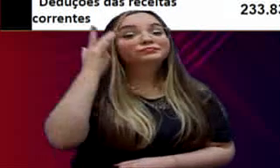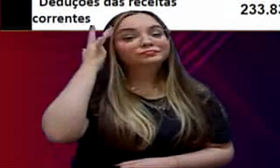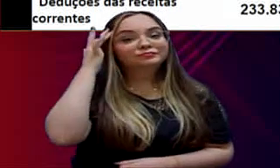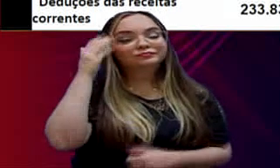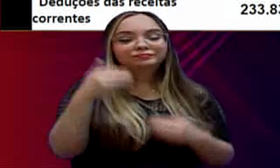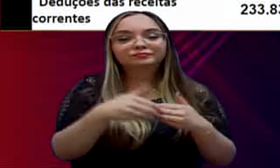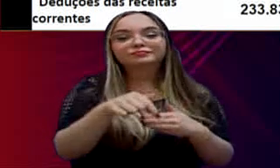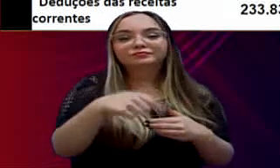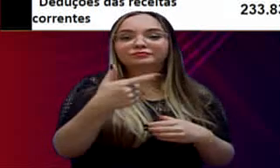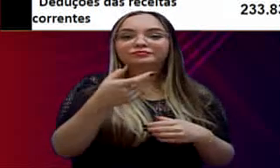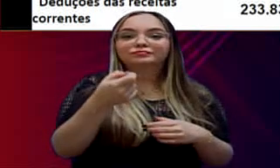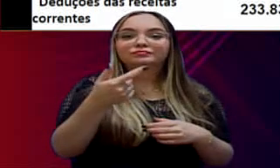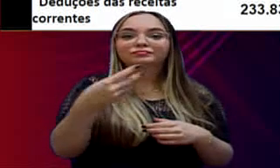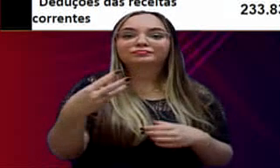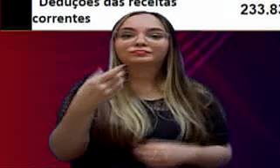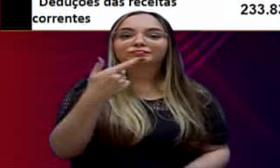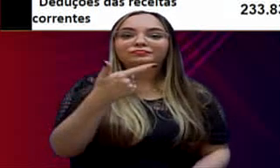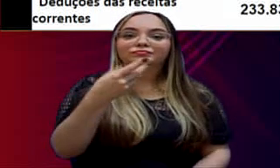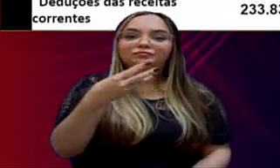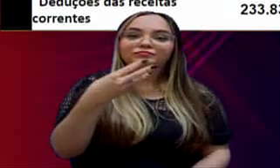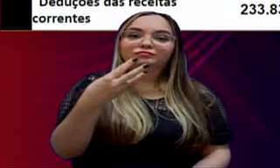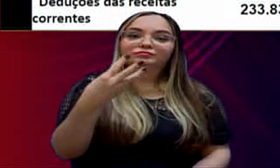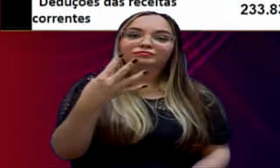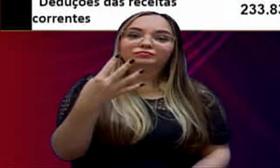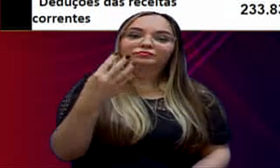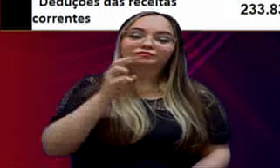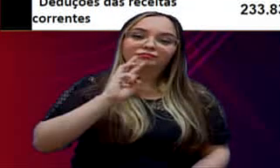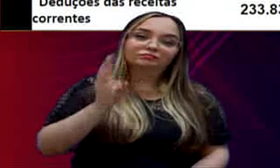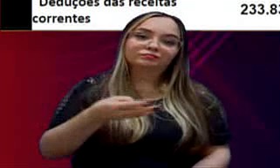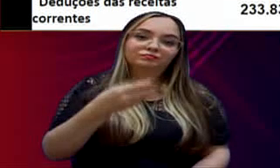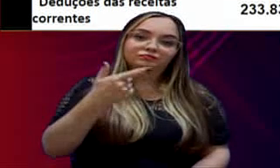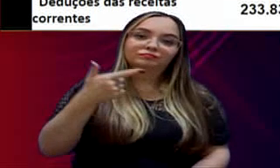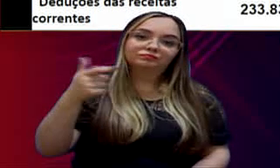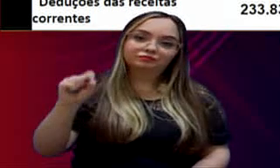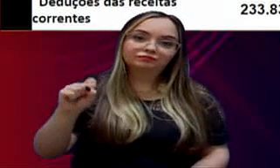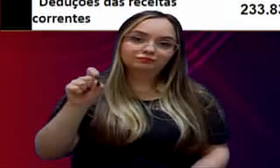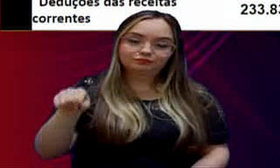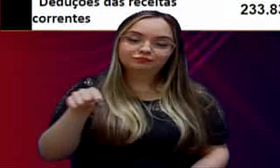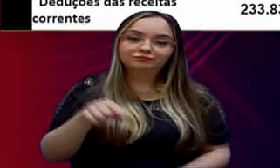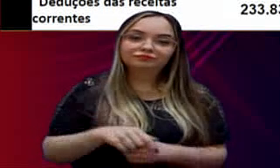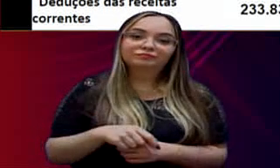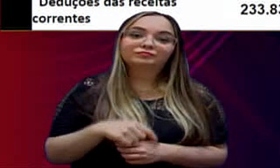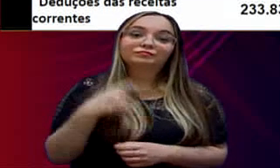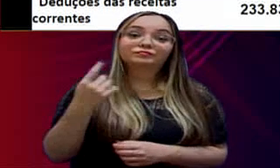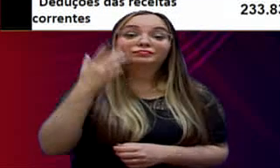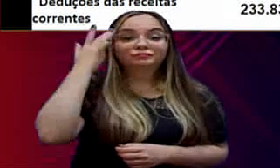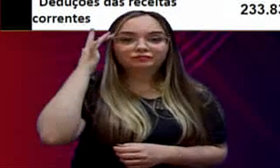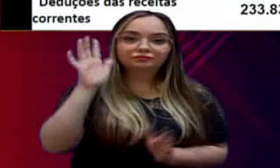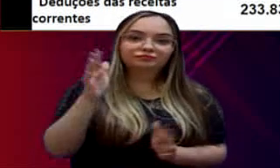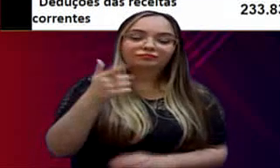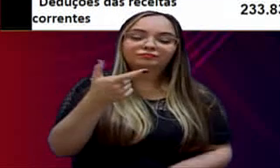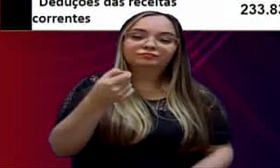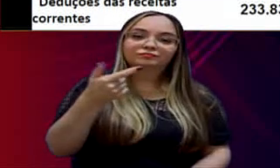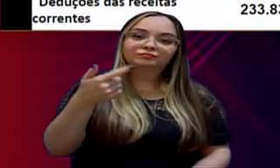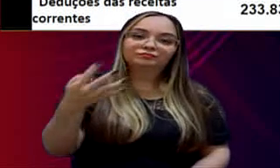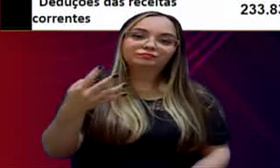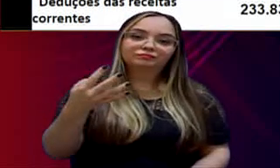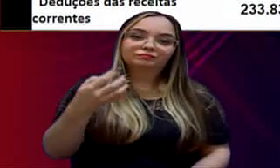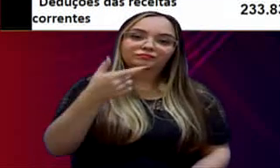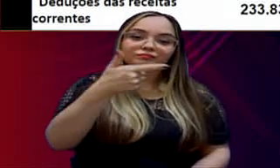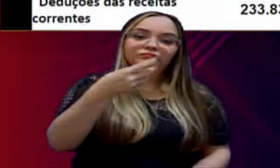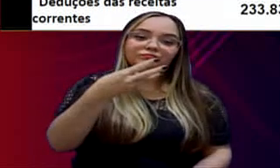estimativa em 2023 de 234 milhões 228 estimativa 2024 de